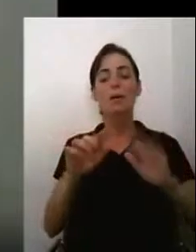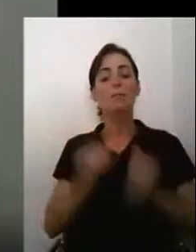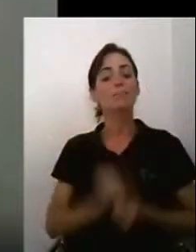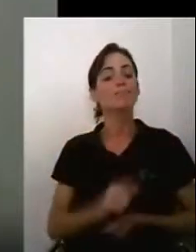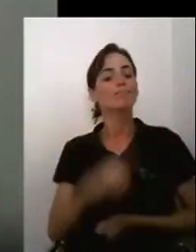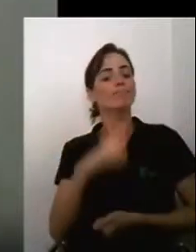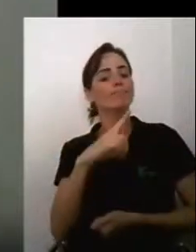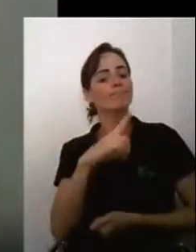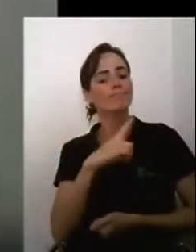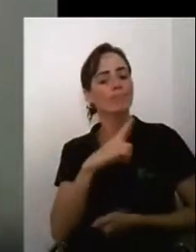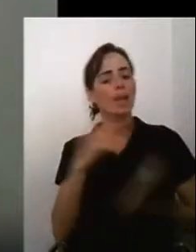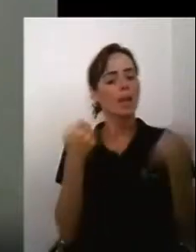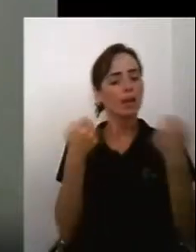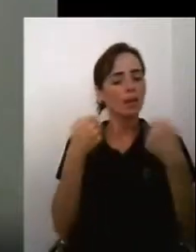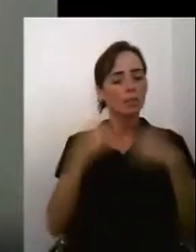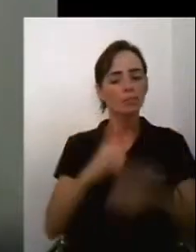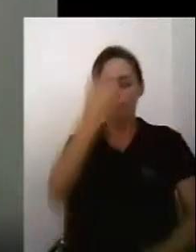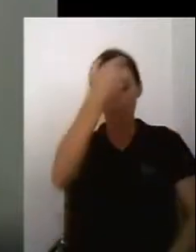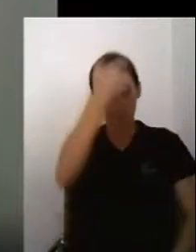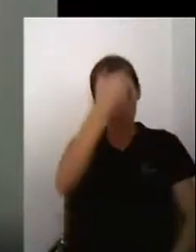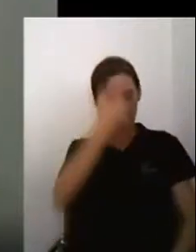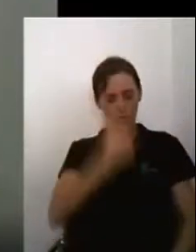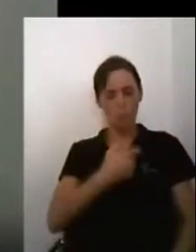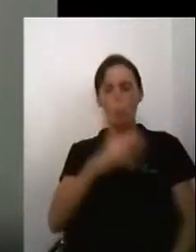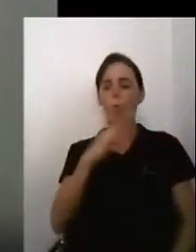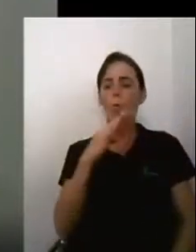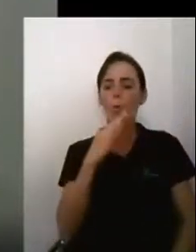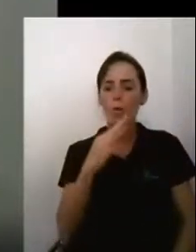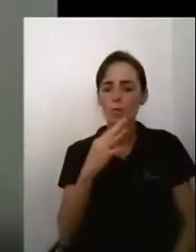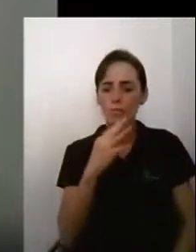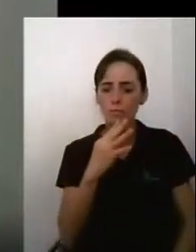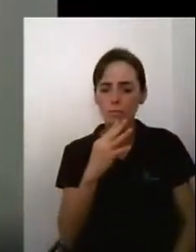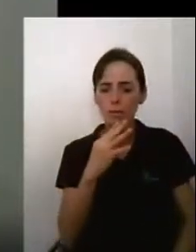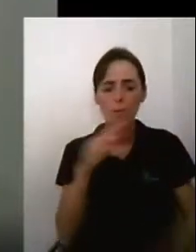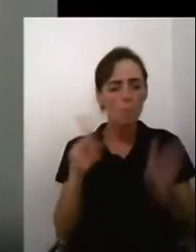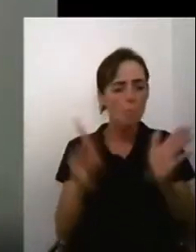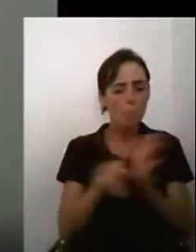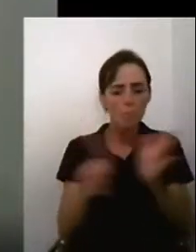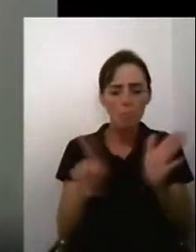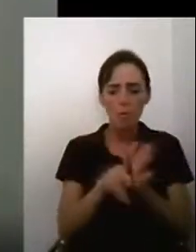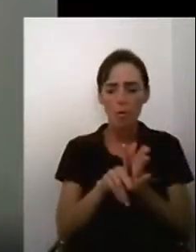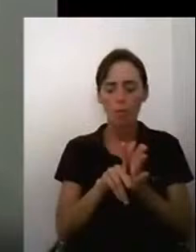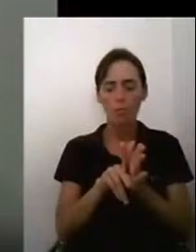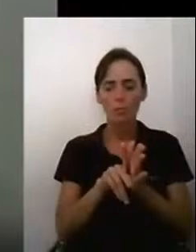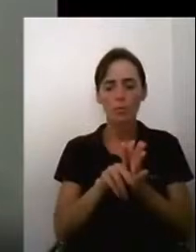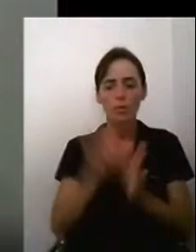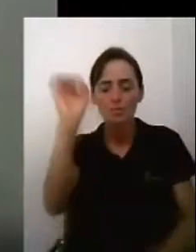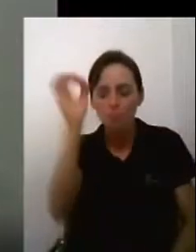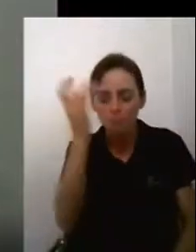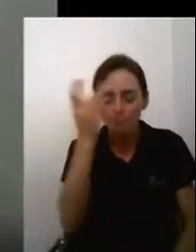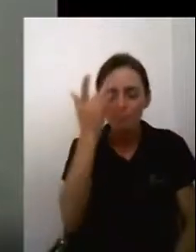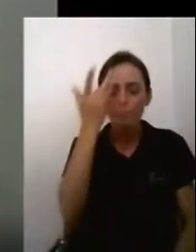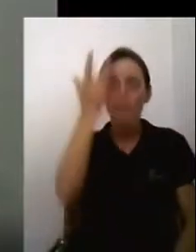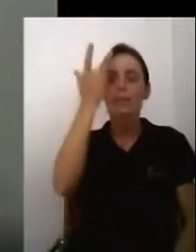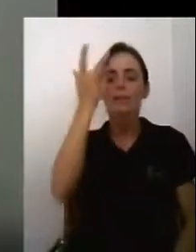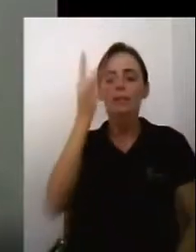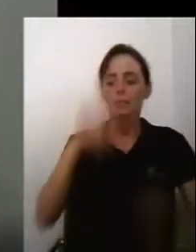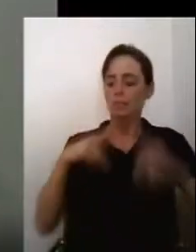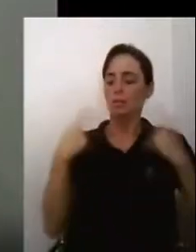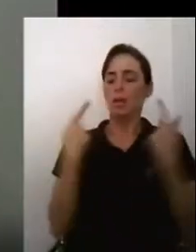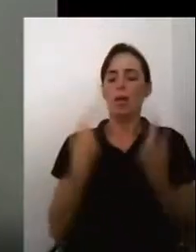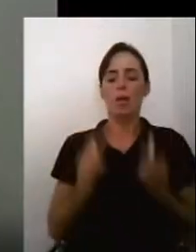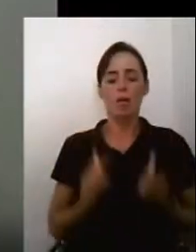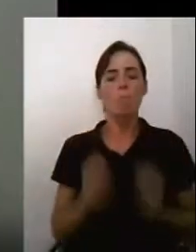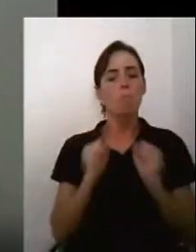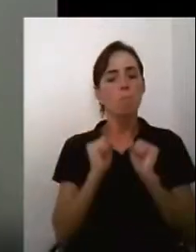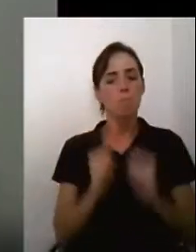autoconhecimento. Talvez a maior aspiração que um ser humano poderia